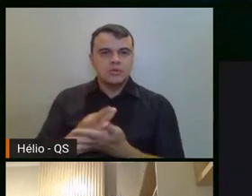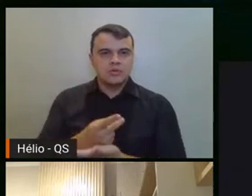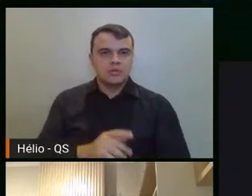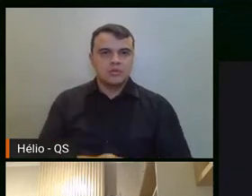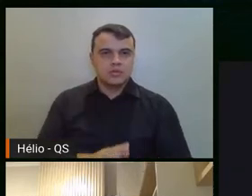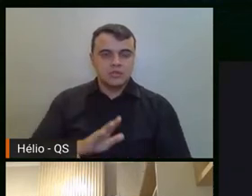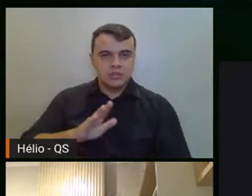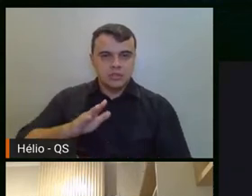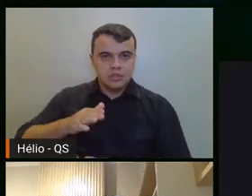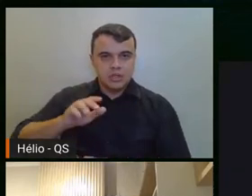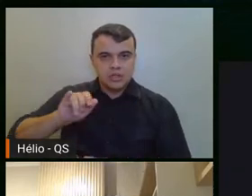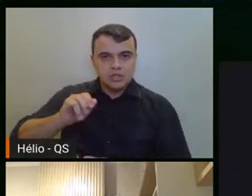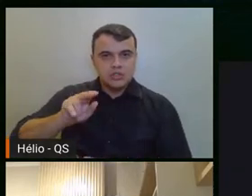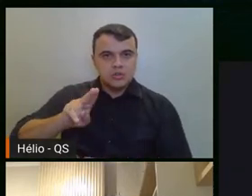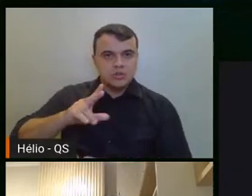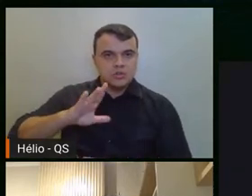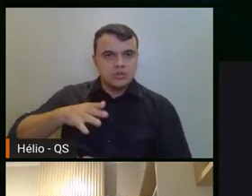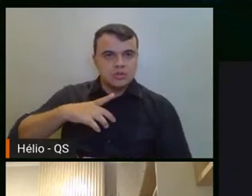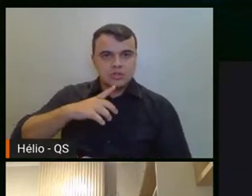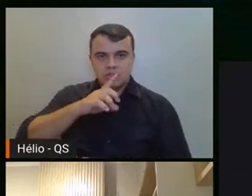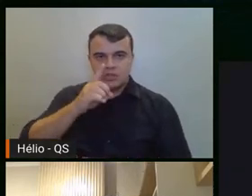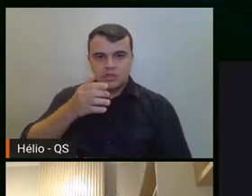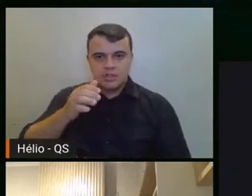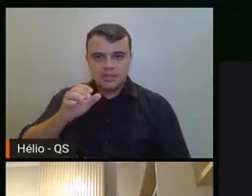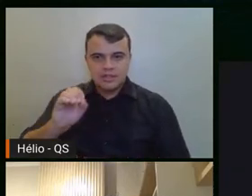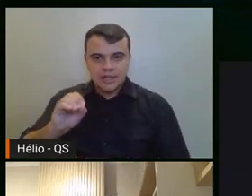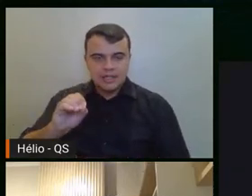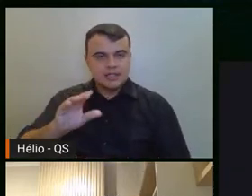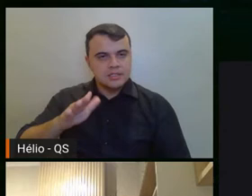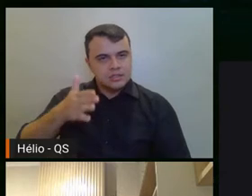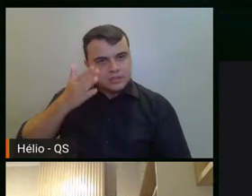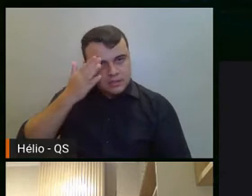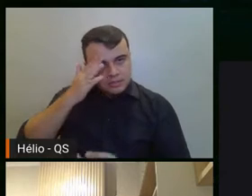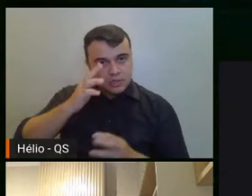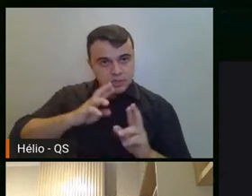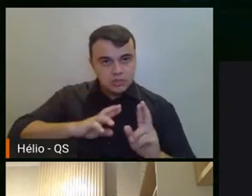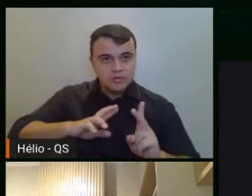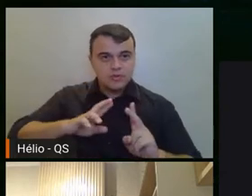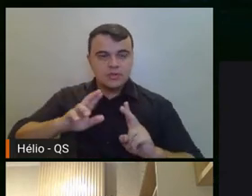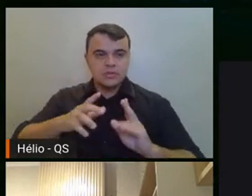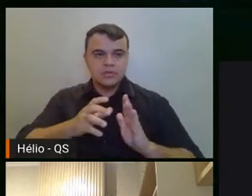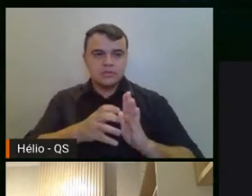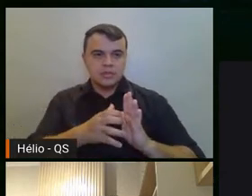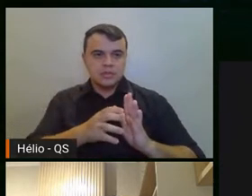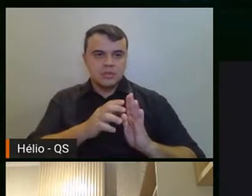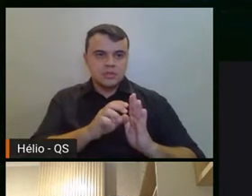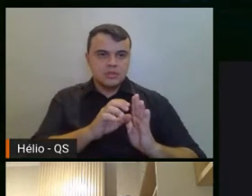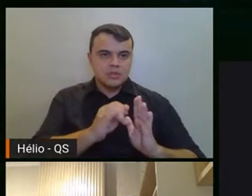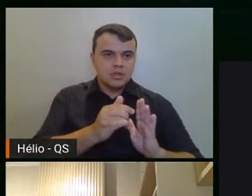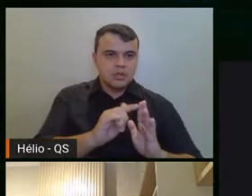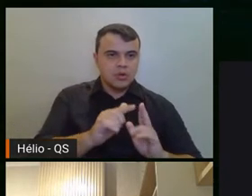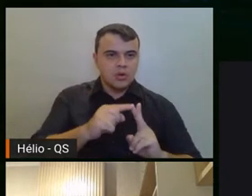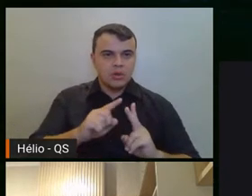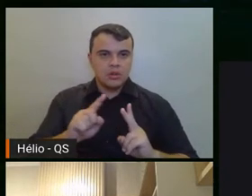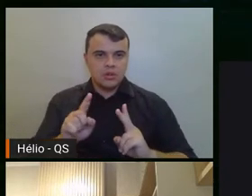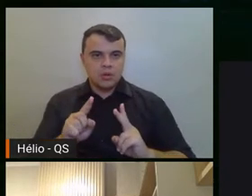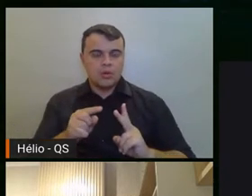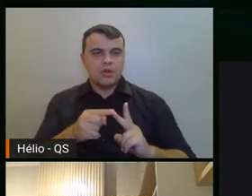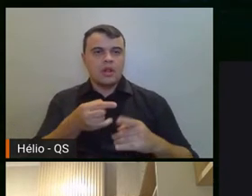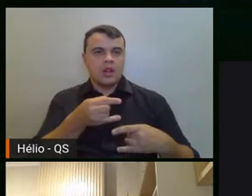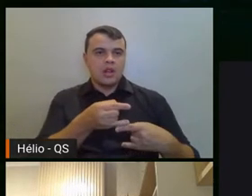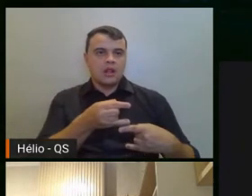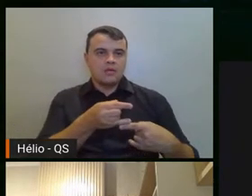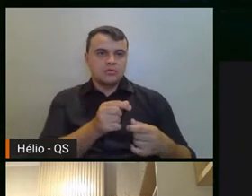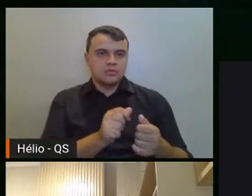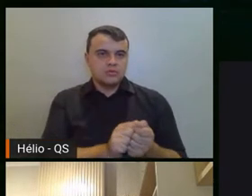vai ter já mentoria com a Ju no dia 10/11 para vocês saberem a diferença o banco ciclo e no ciclo vai ter mentoria aí